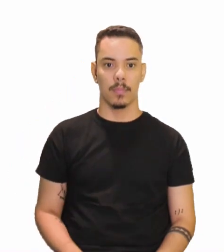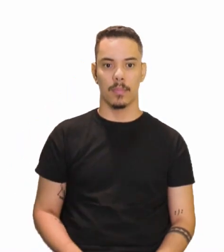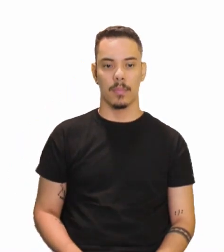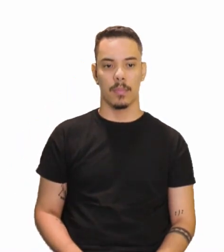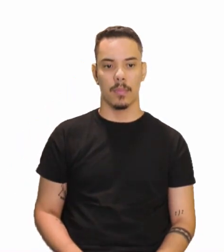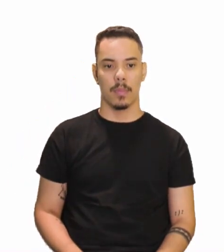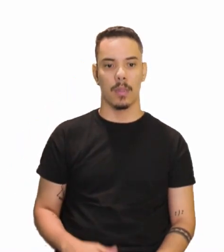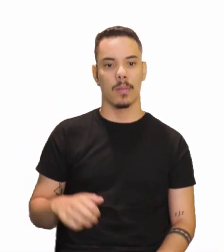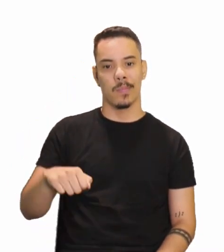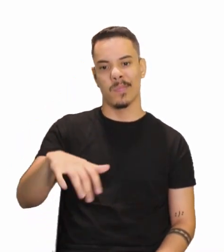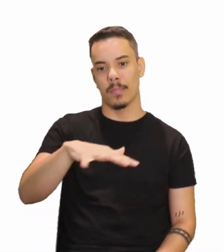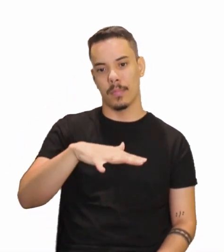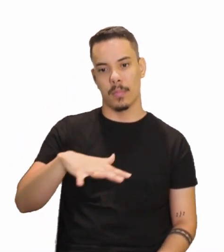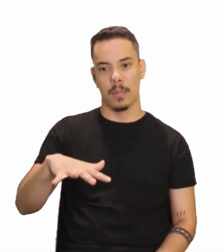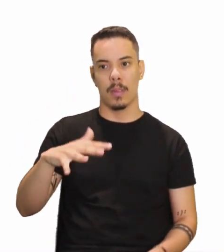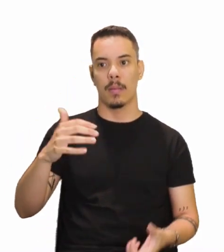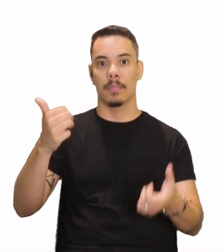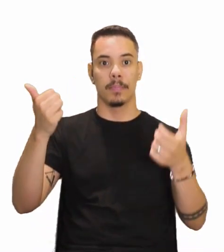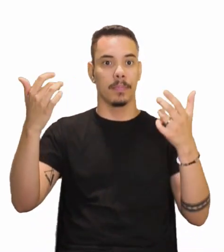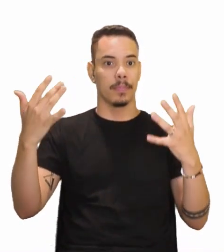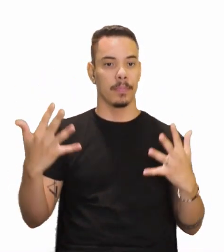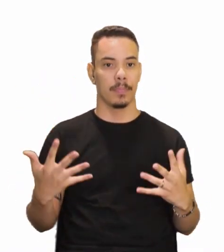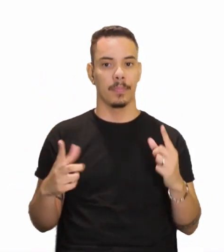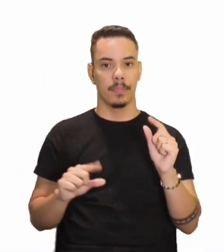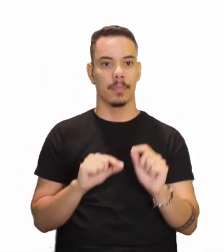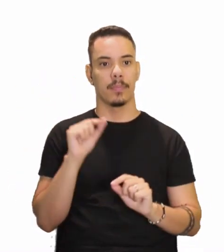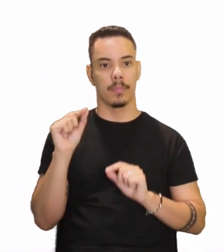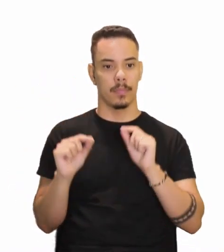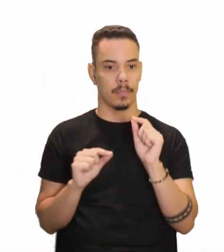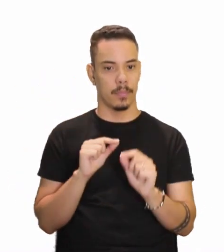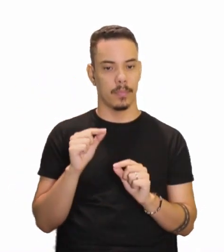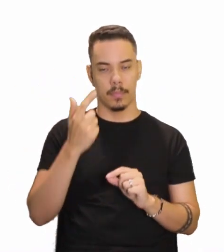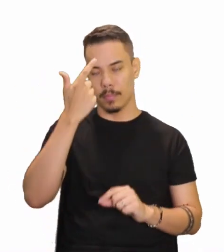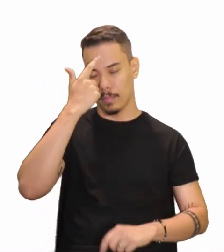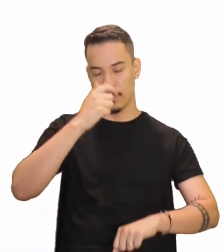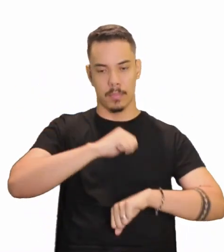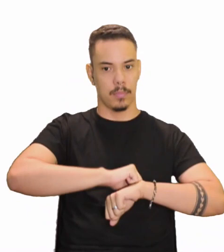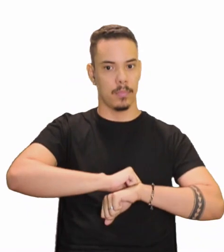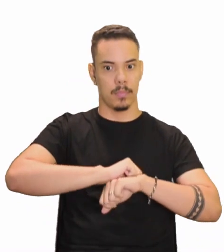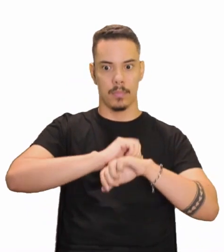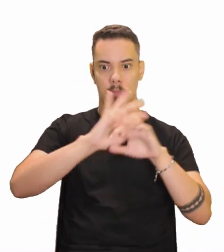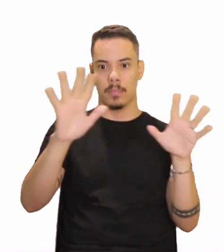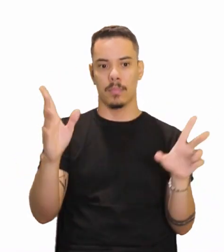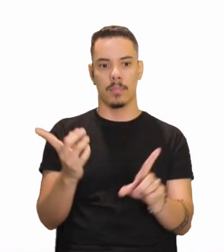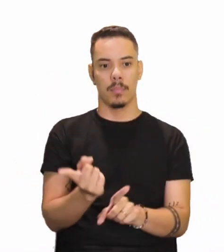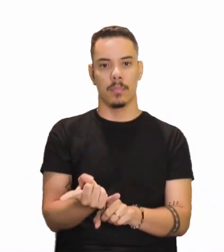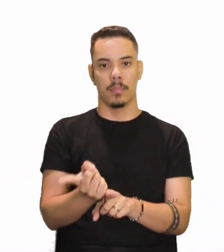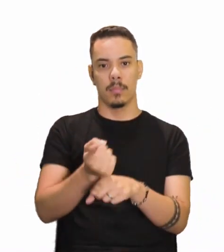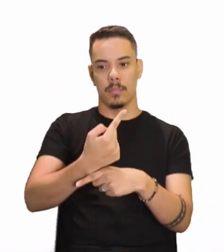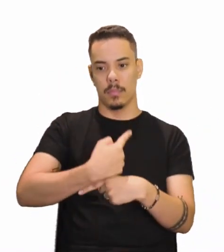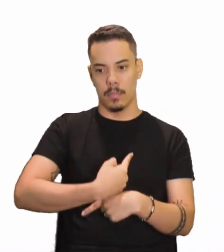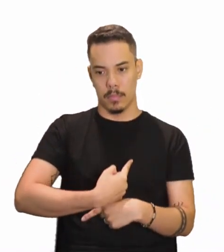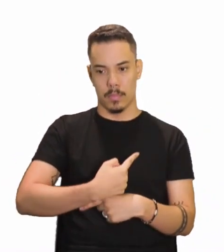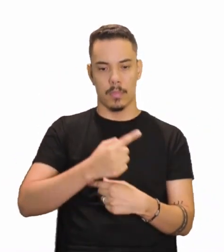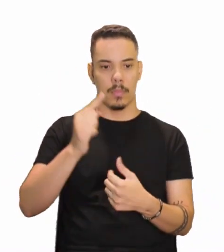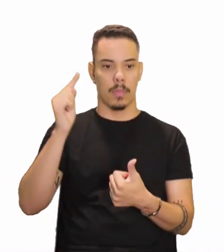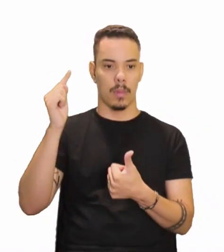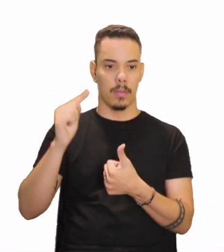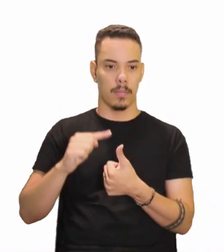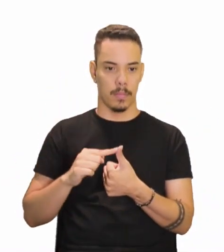e a situação abordada na tira torna explícita a contradição entre a